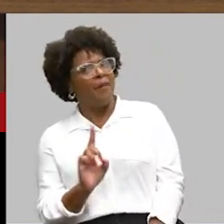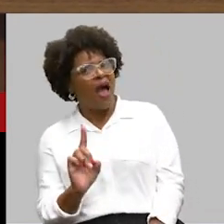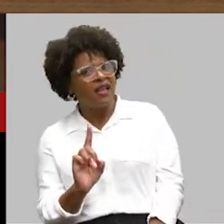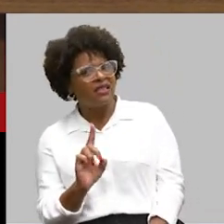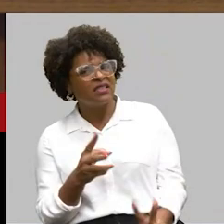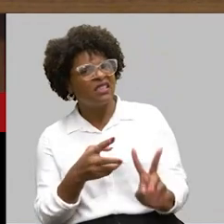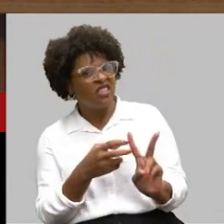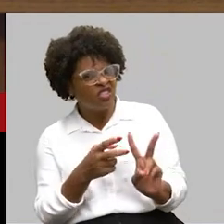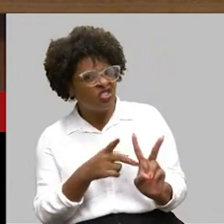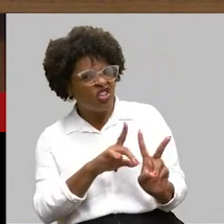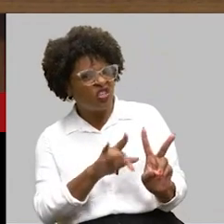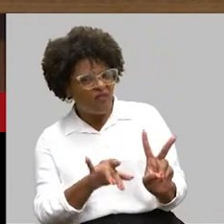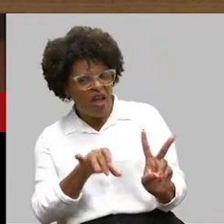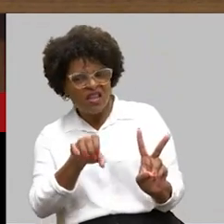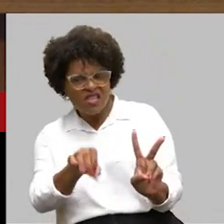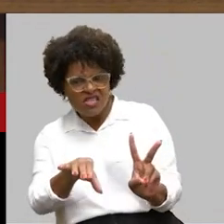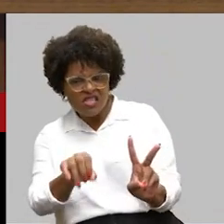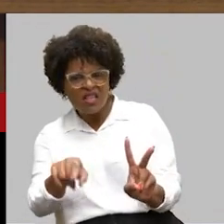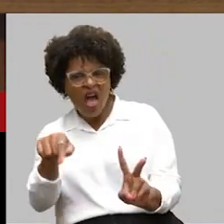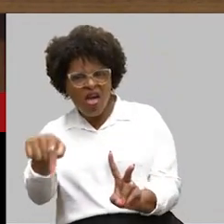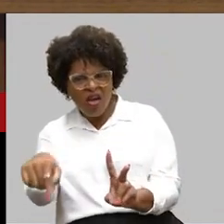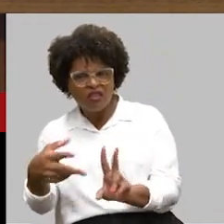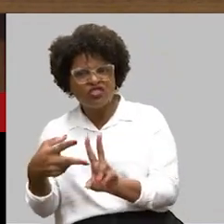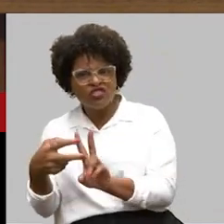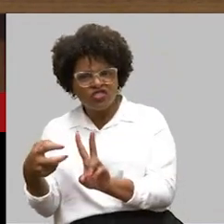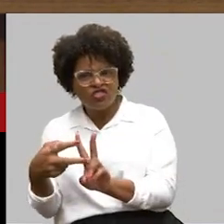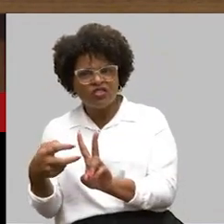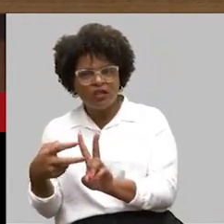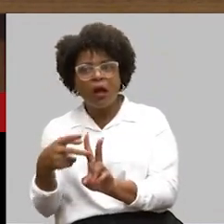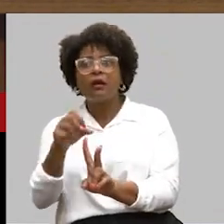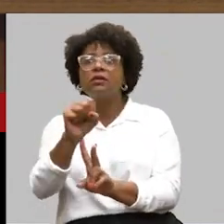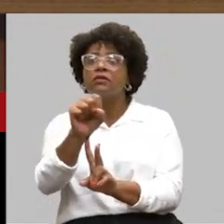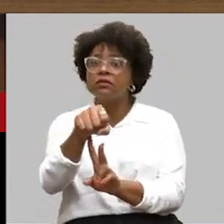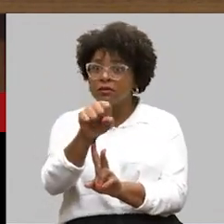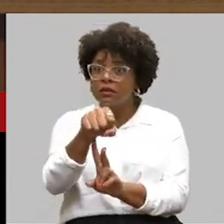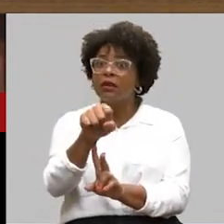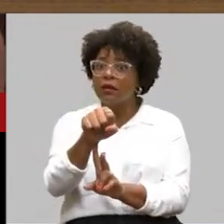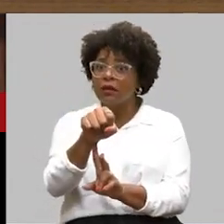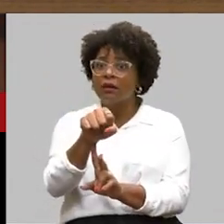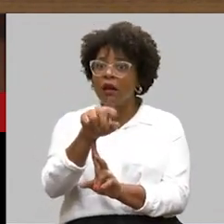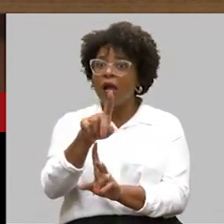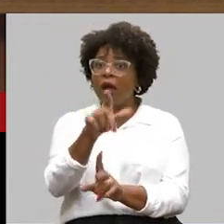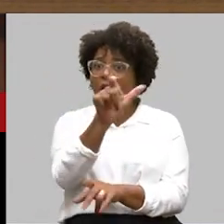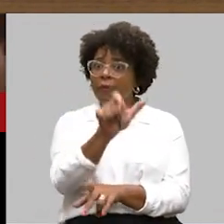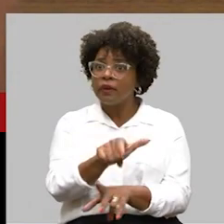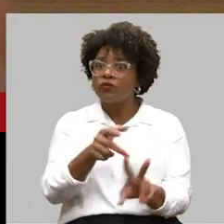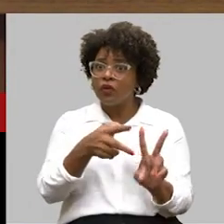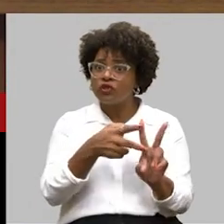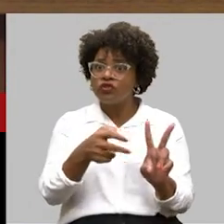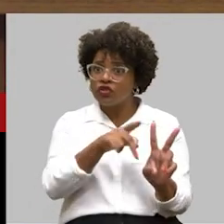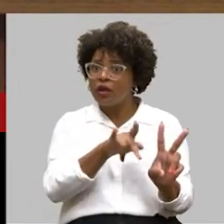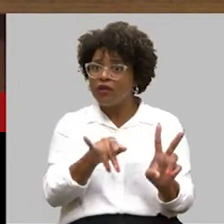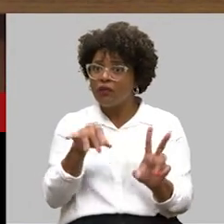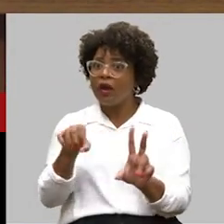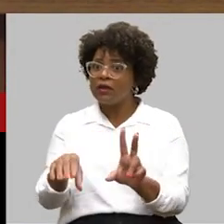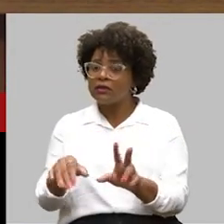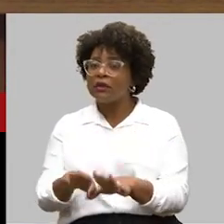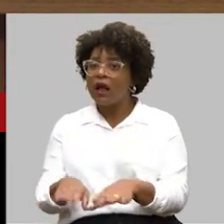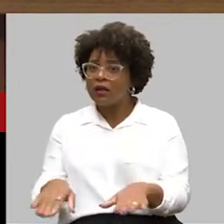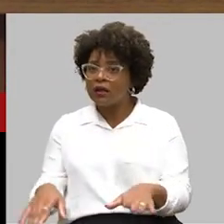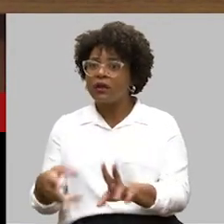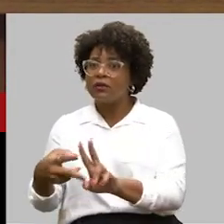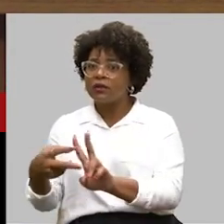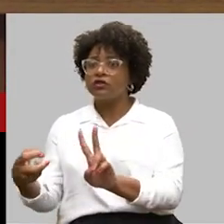indígena que tem que dar aula por paraas crianças indígenas Então teve que ter essa luta também da gente ter também uma formação